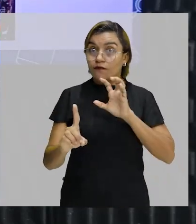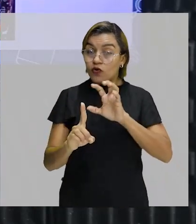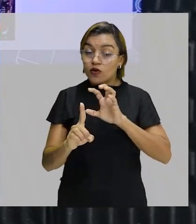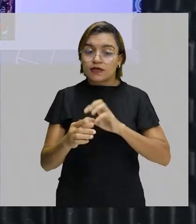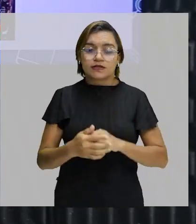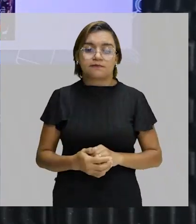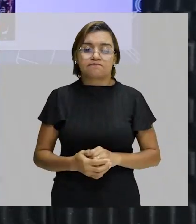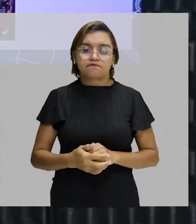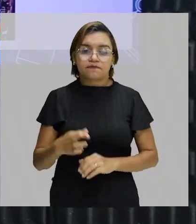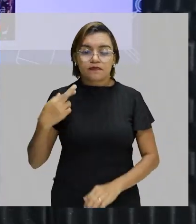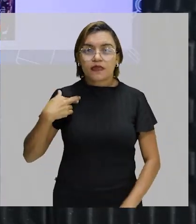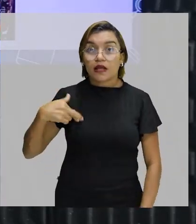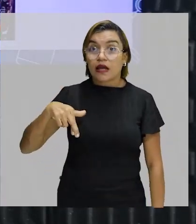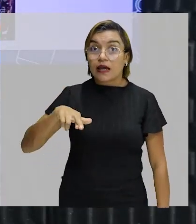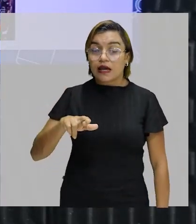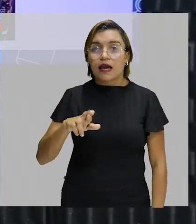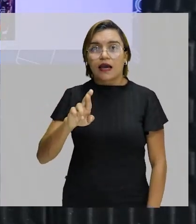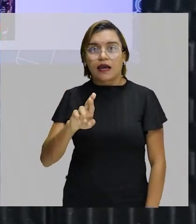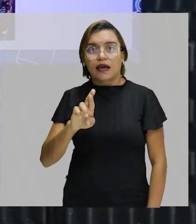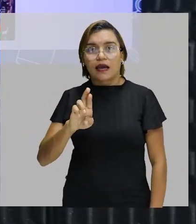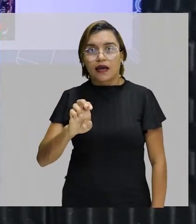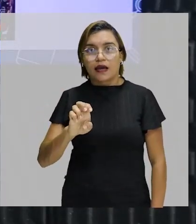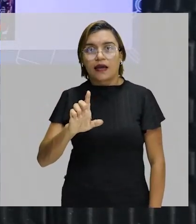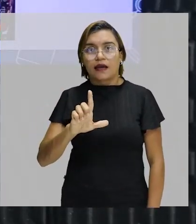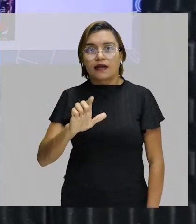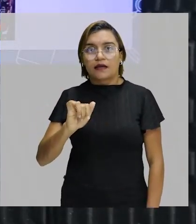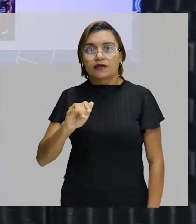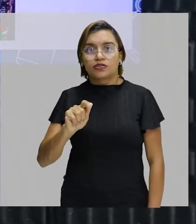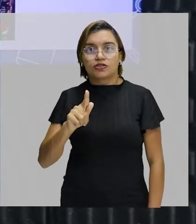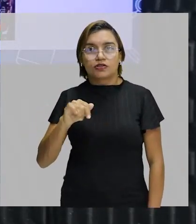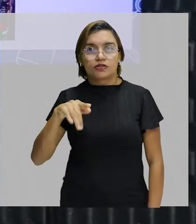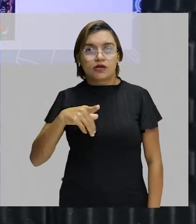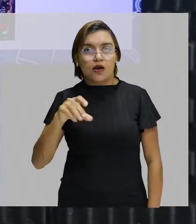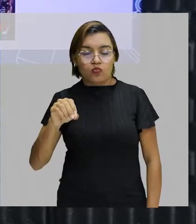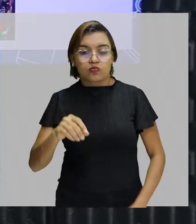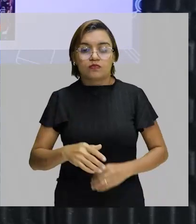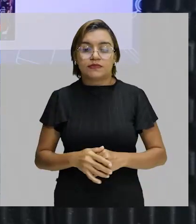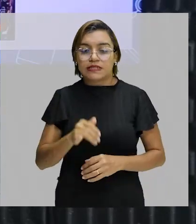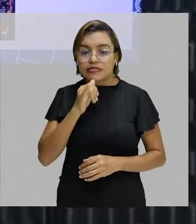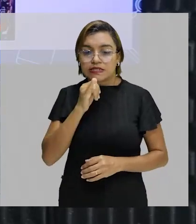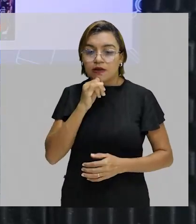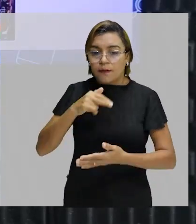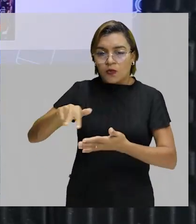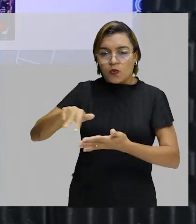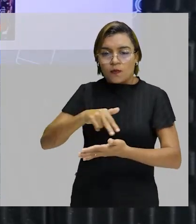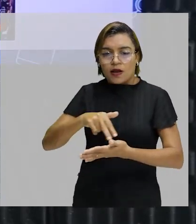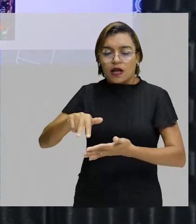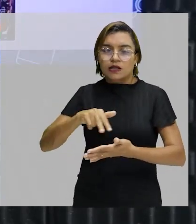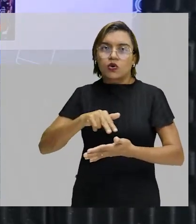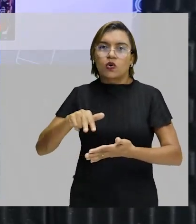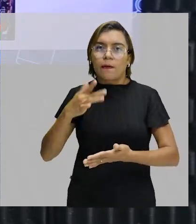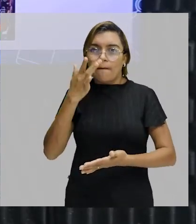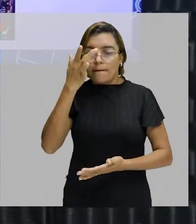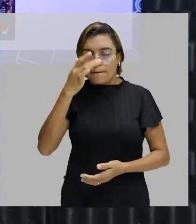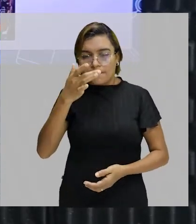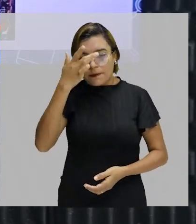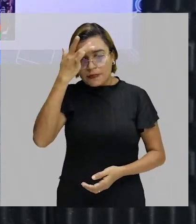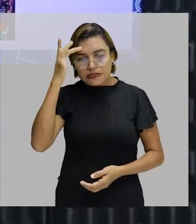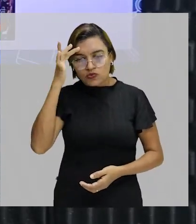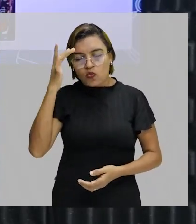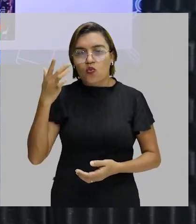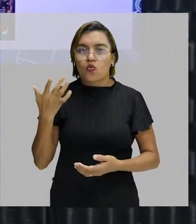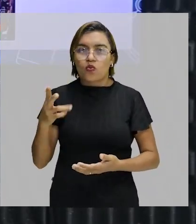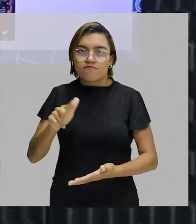de religião. Aqui é uma espécie de uma dança que acaba que sendo encenada, existem várias figuras, o